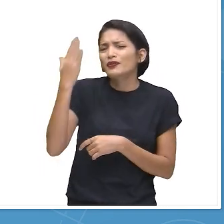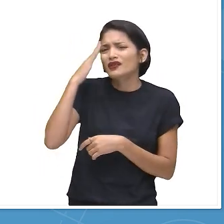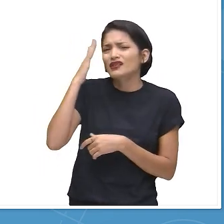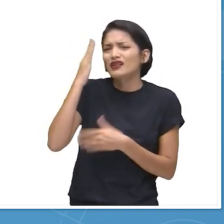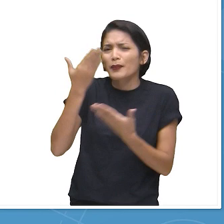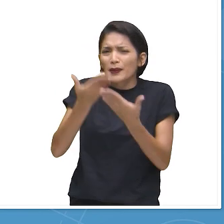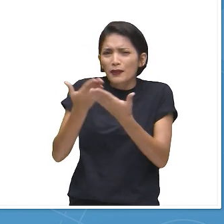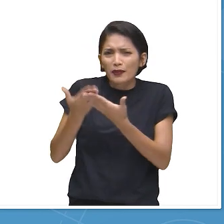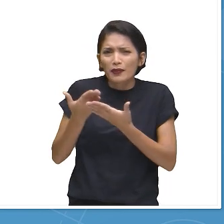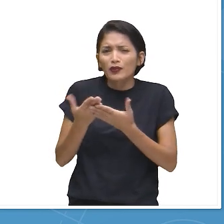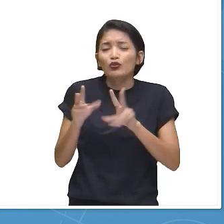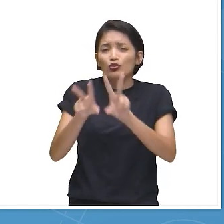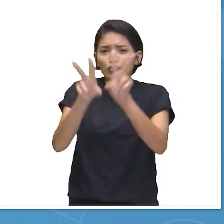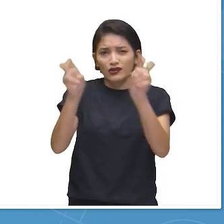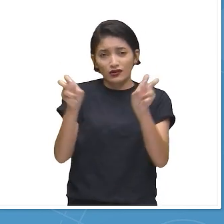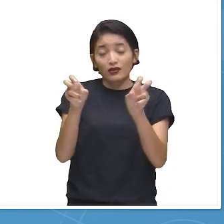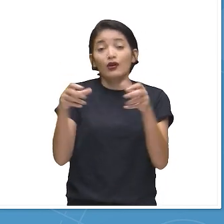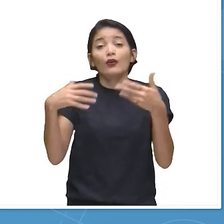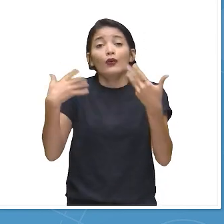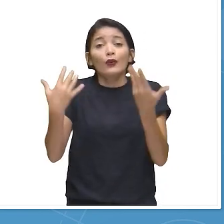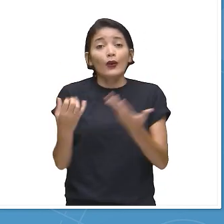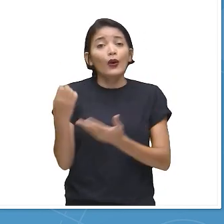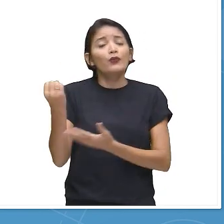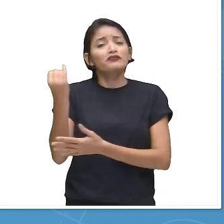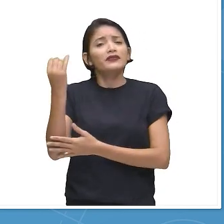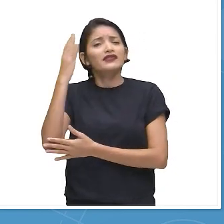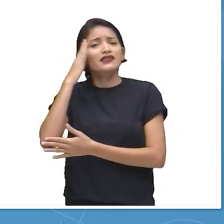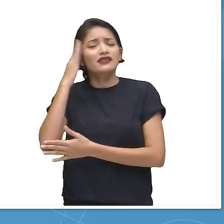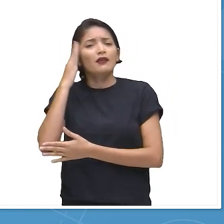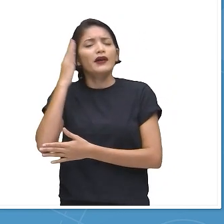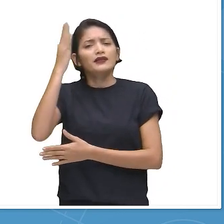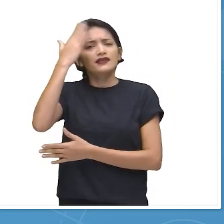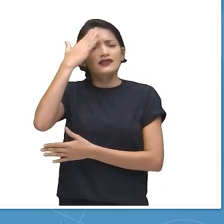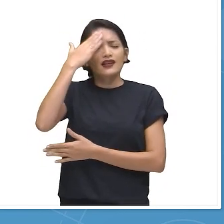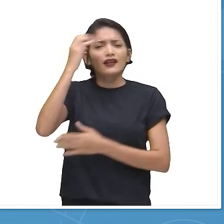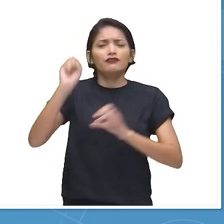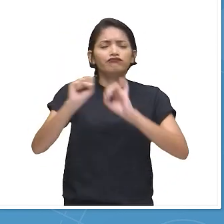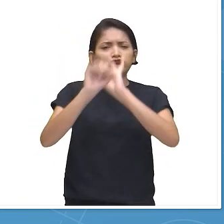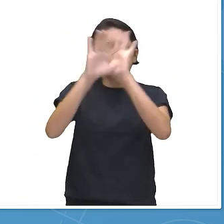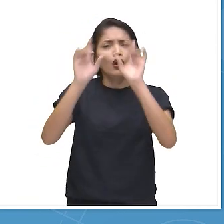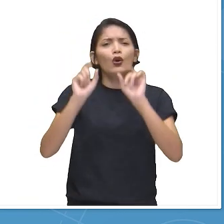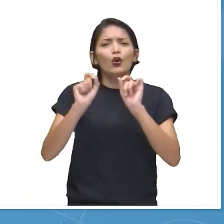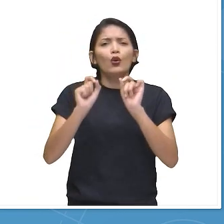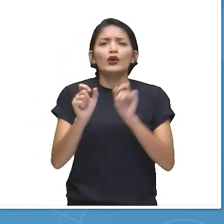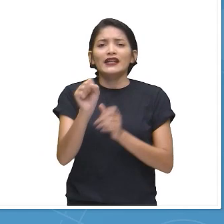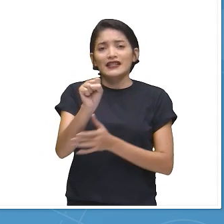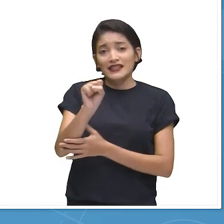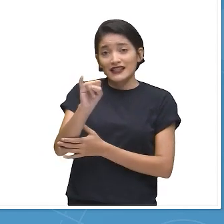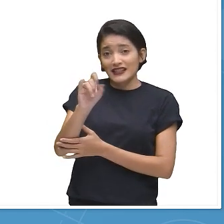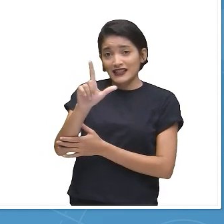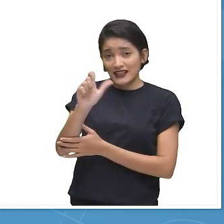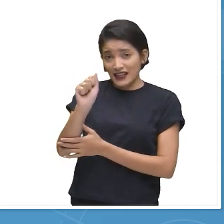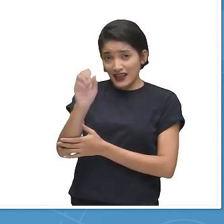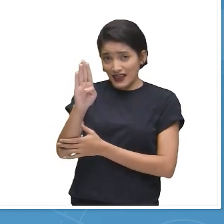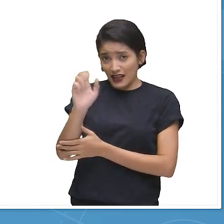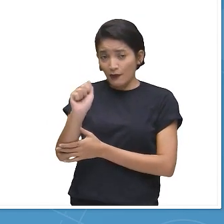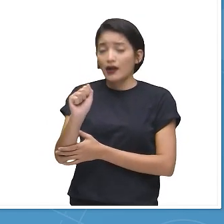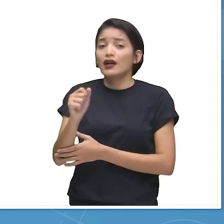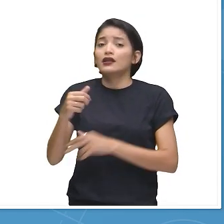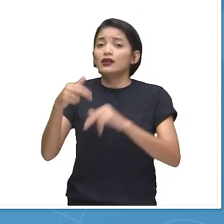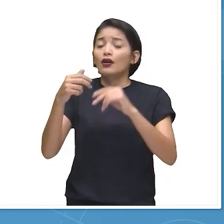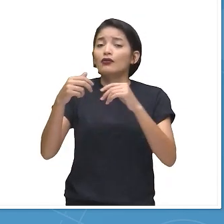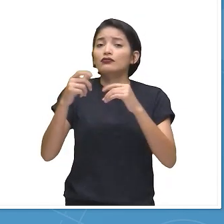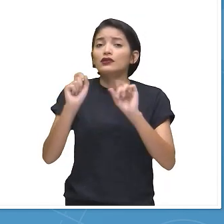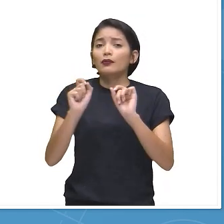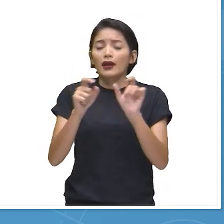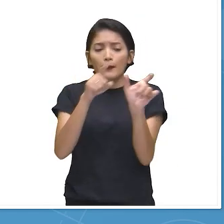assunto? Né? Qual é a importância de se conhecer e compreender o que é sílaba, não é? E por que a palavra é